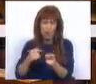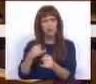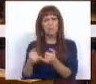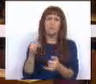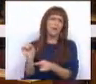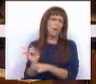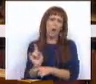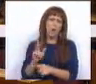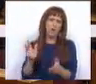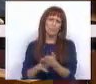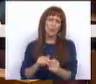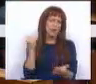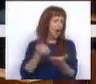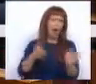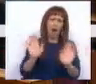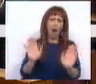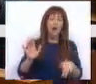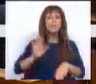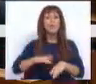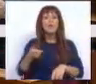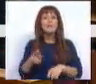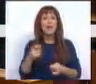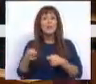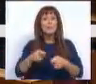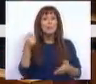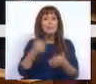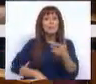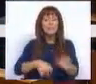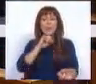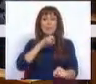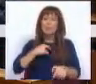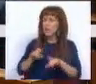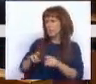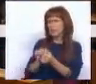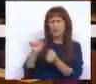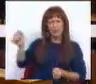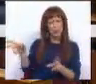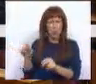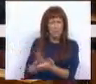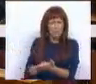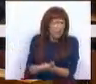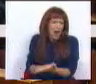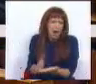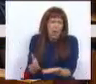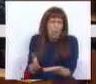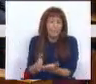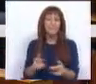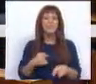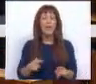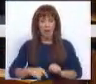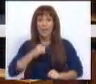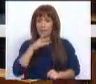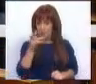reconhecida a isenção para efeitos de taxas moderadoras e isso poderia ter sido evitado no diploma que está em vigor e não foi. E portanto quero também